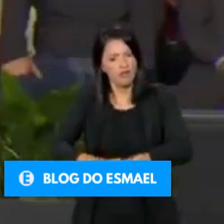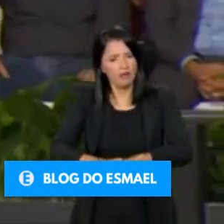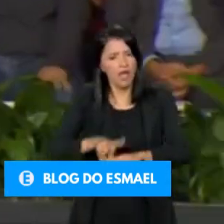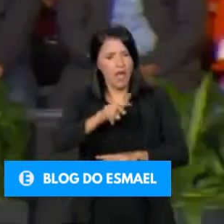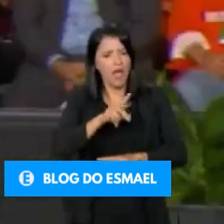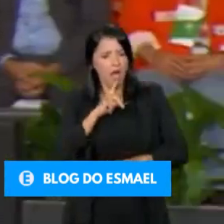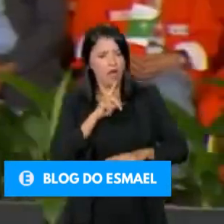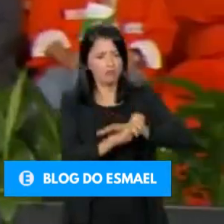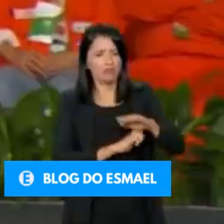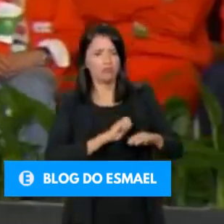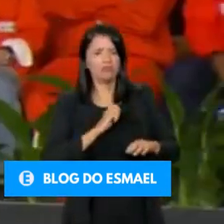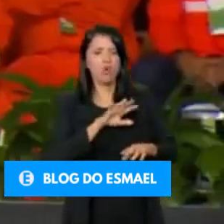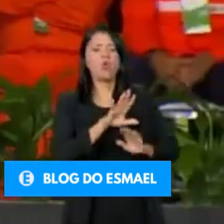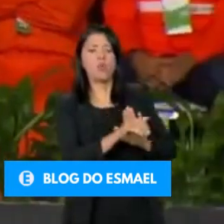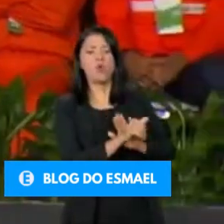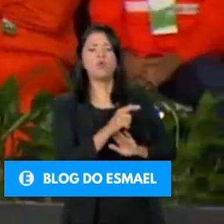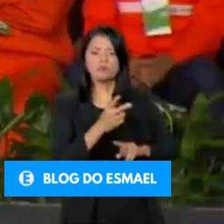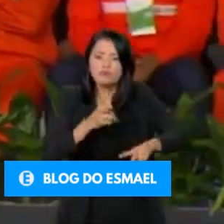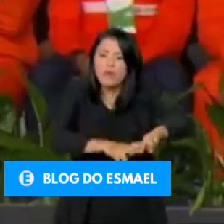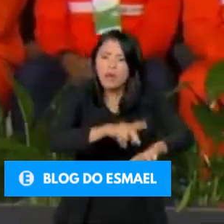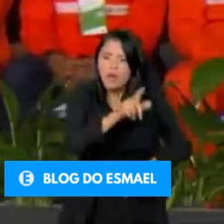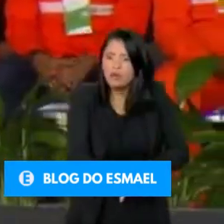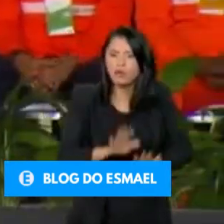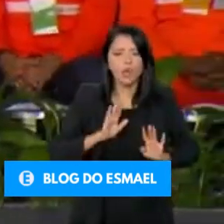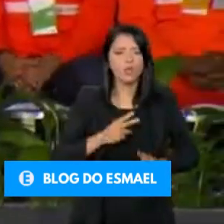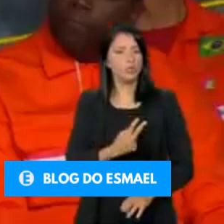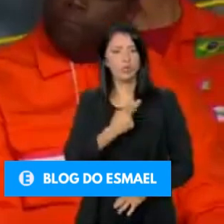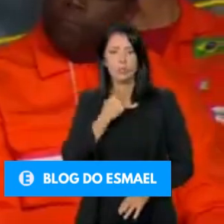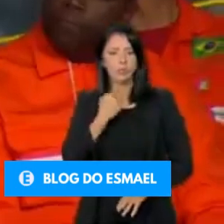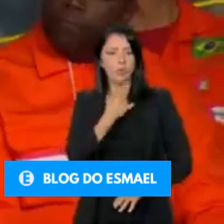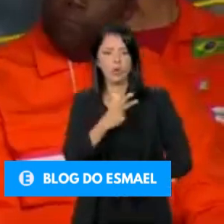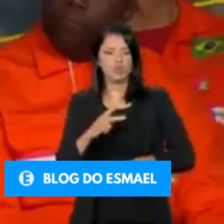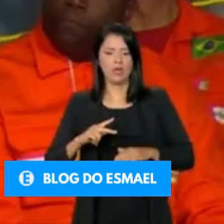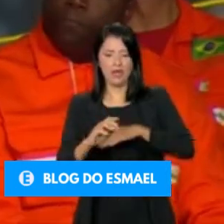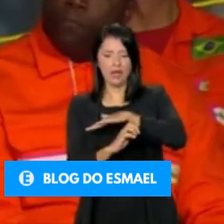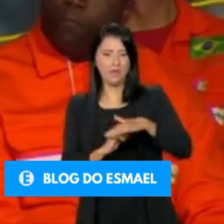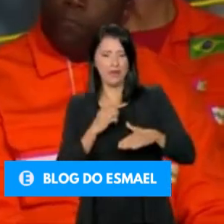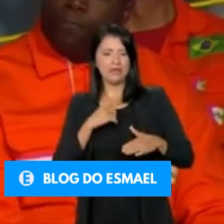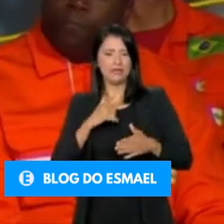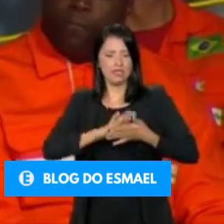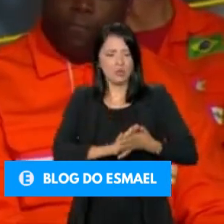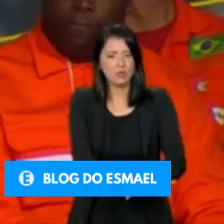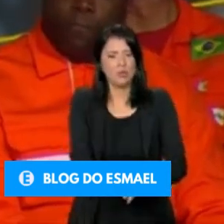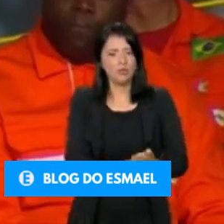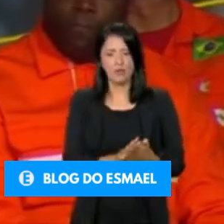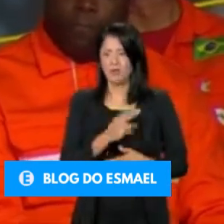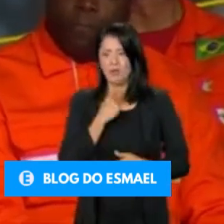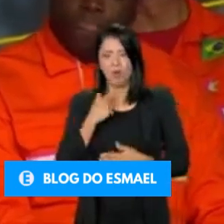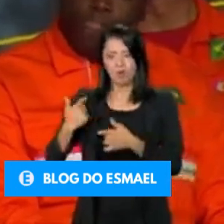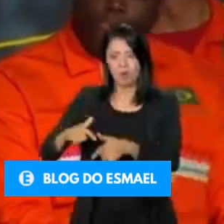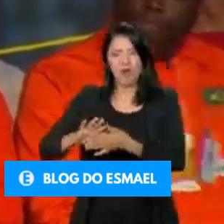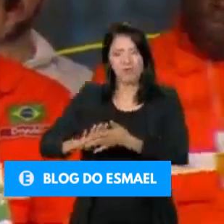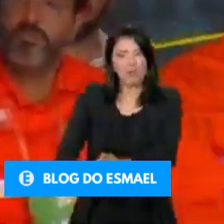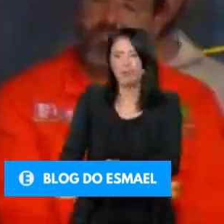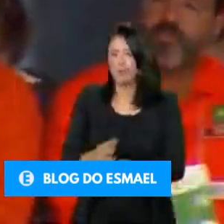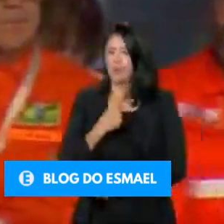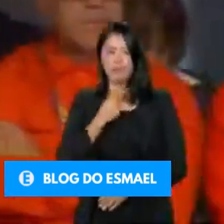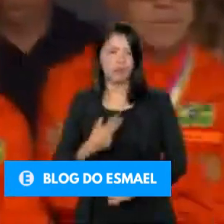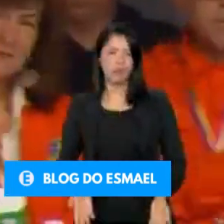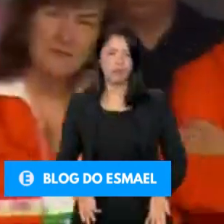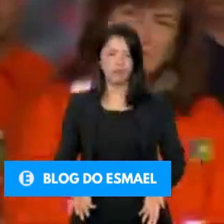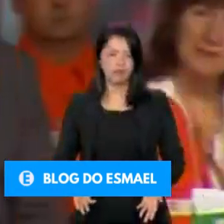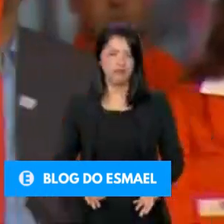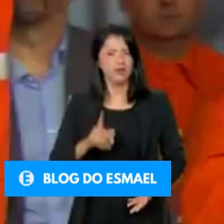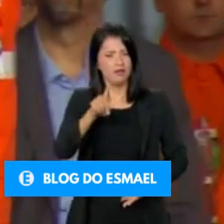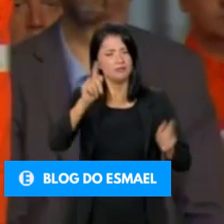empresário roubou, você prende o empresário. O que você não pode é destruir a empresa. O que você não pode é destruir emprego. O que você não pode